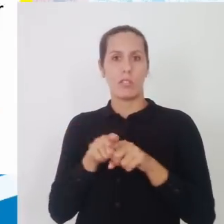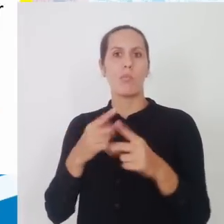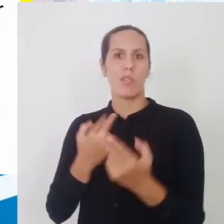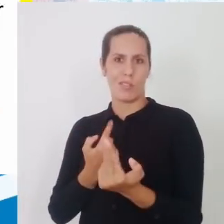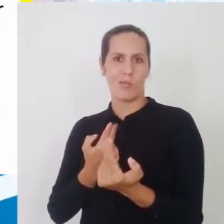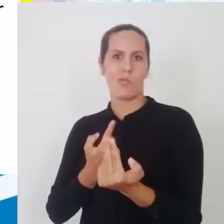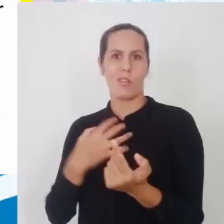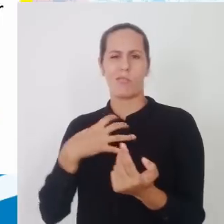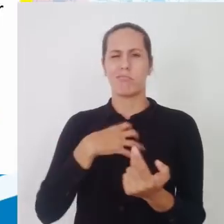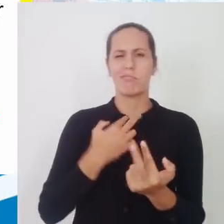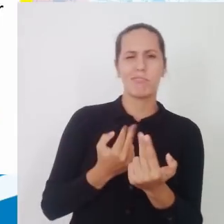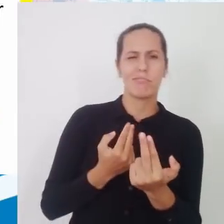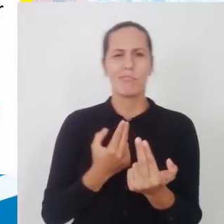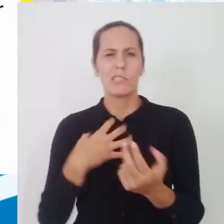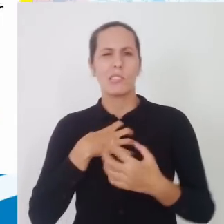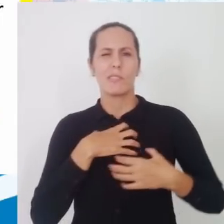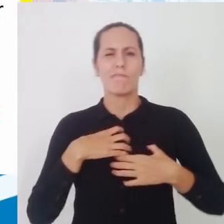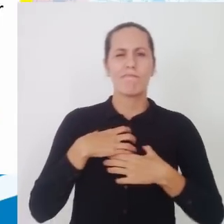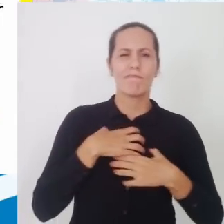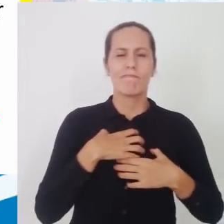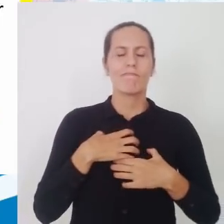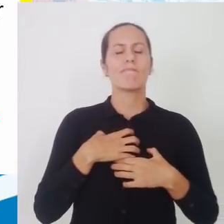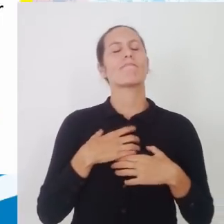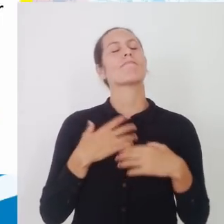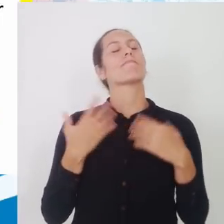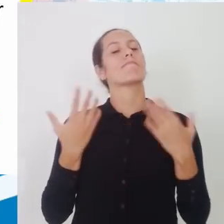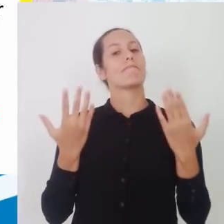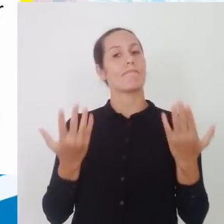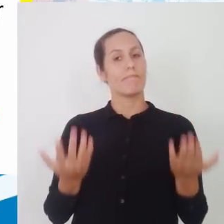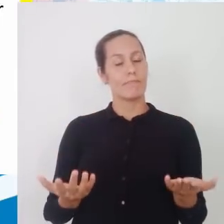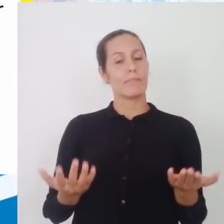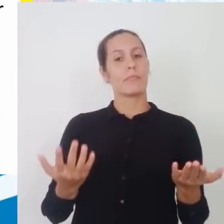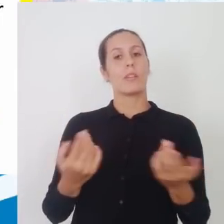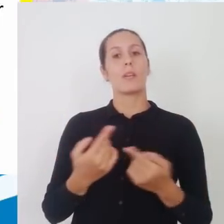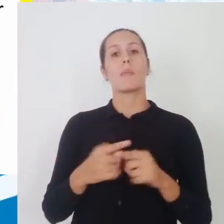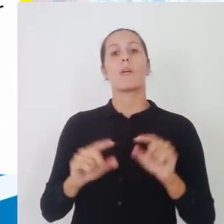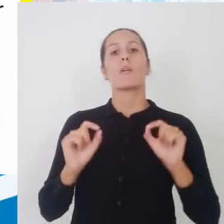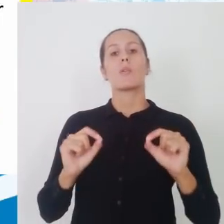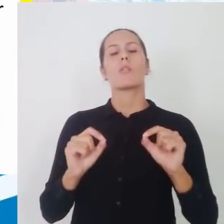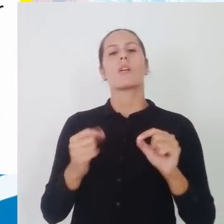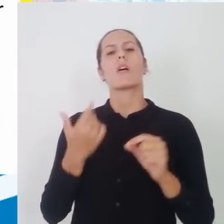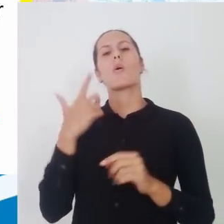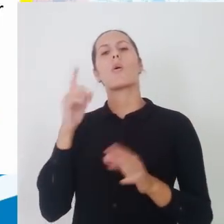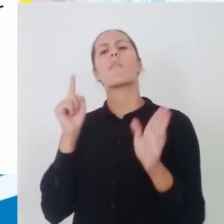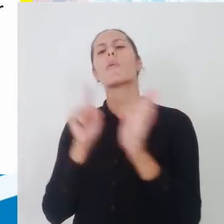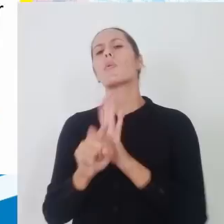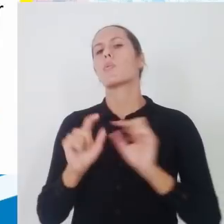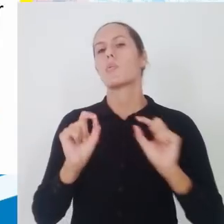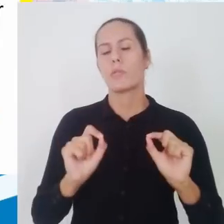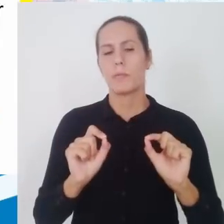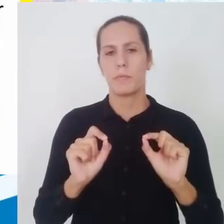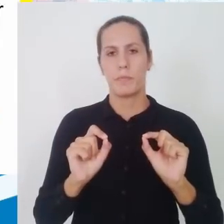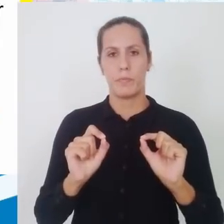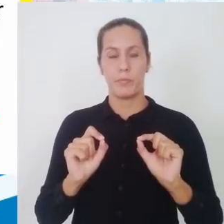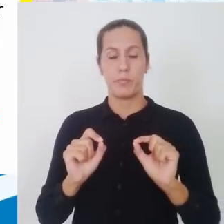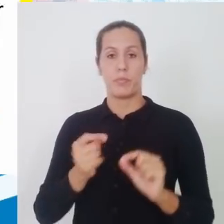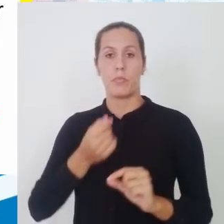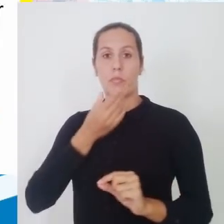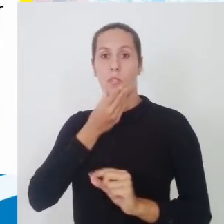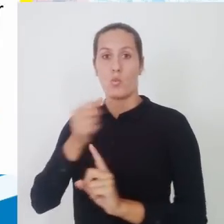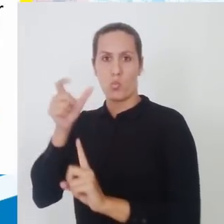na outra. Eu acredito que você também deve ter se sentido minimamente incomodado, confrontado, mexido